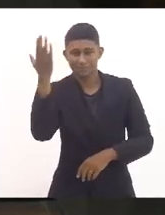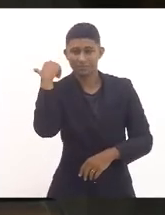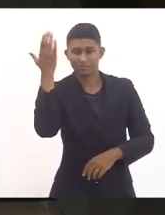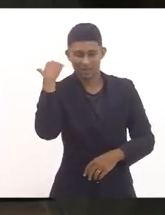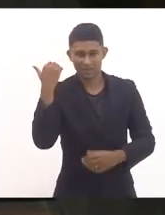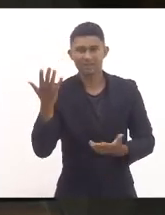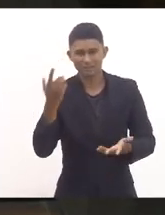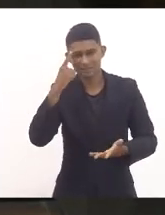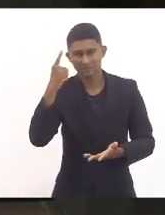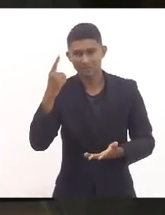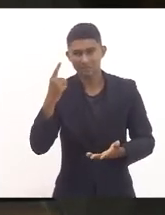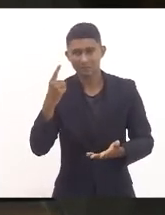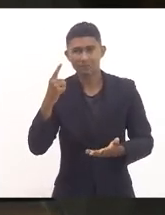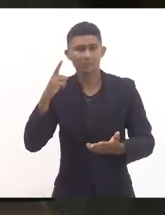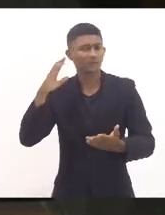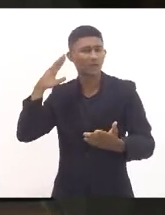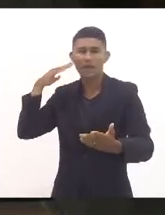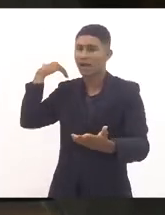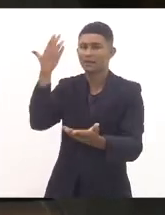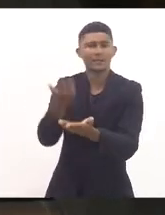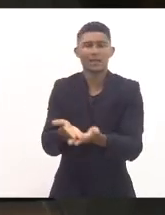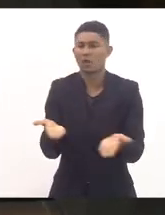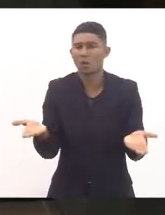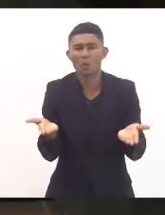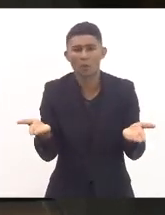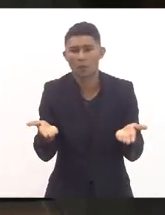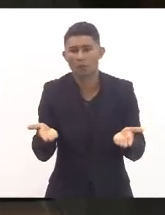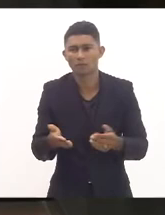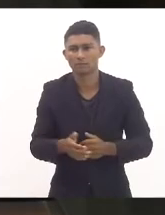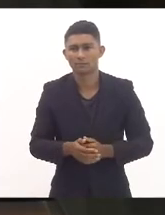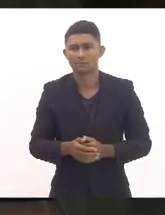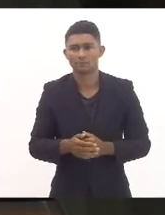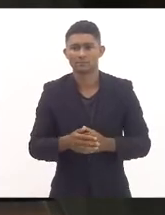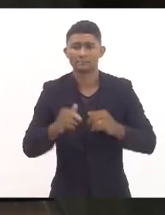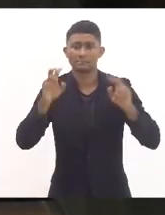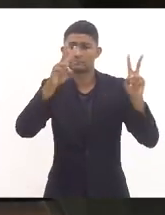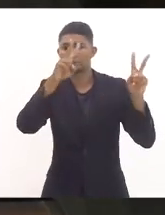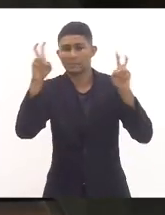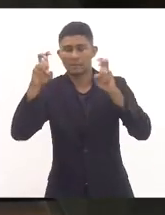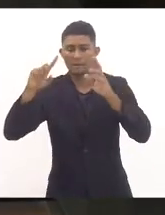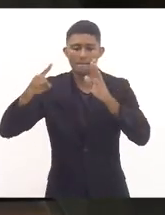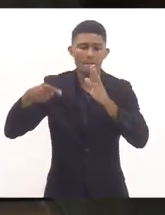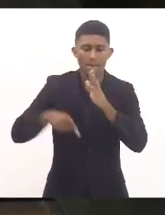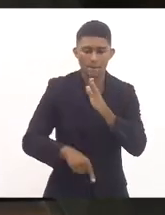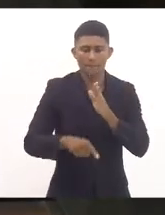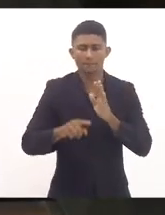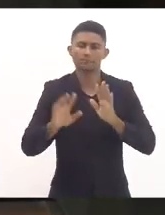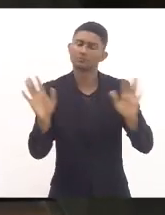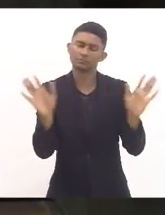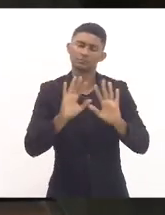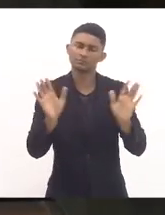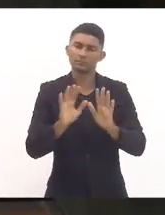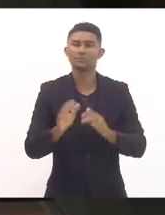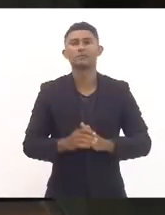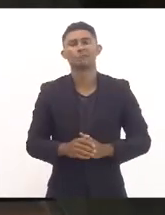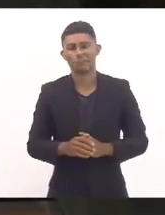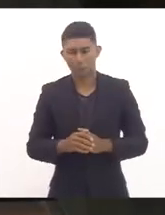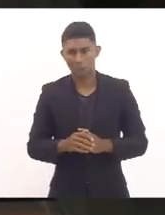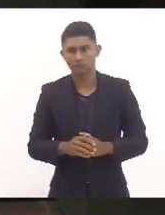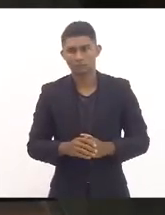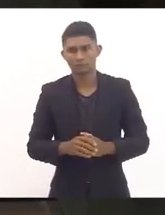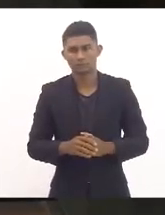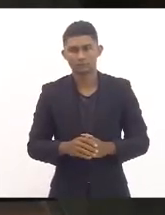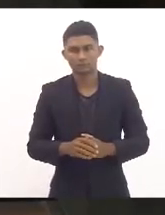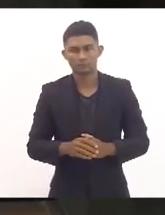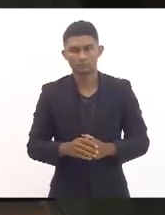não, assola. Não vou entrar e não serei partícipe, deputada